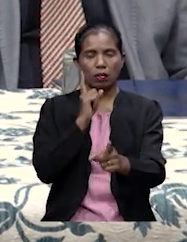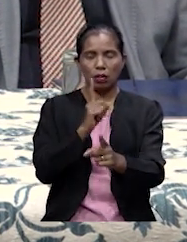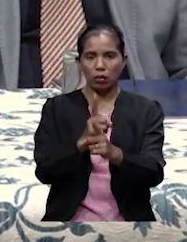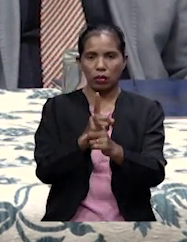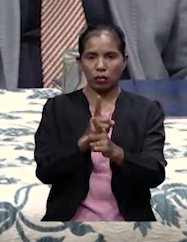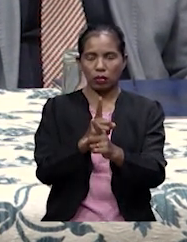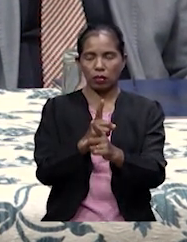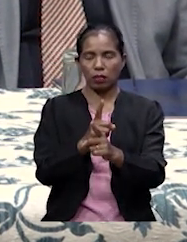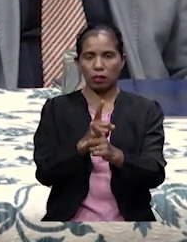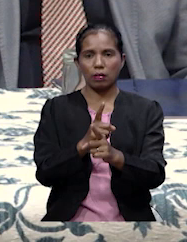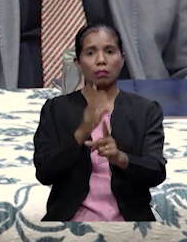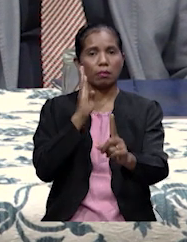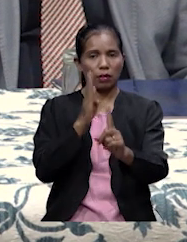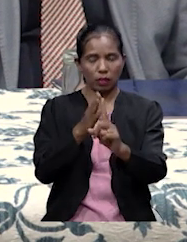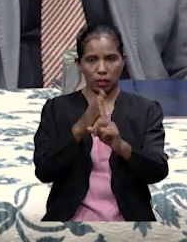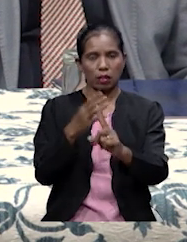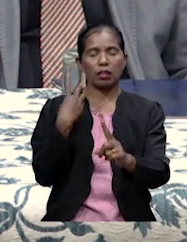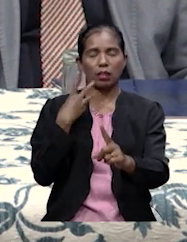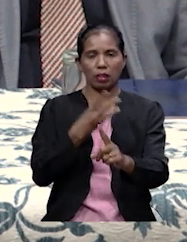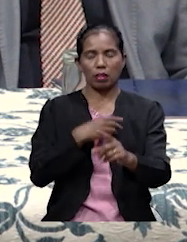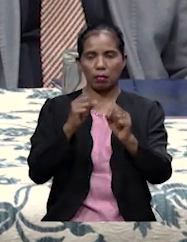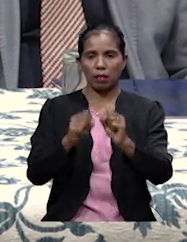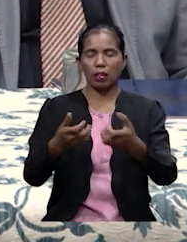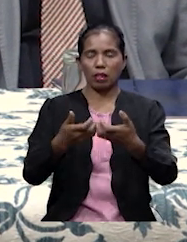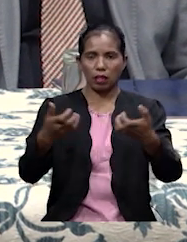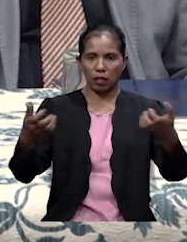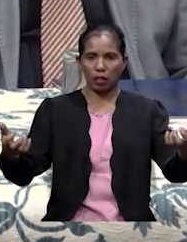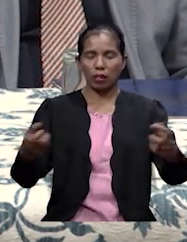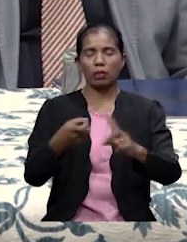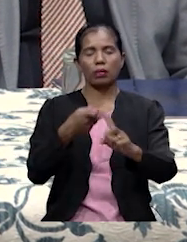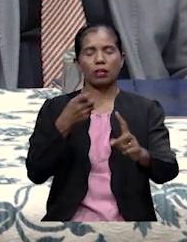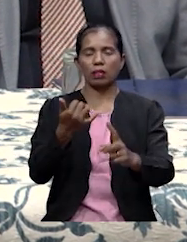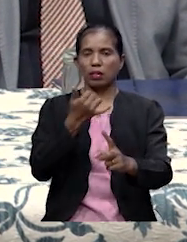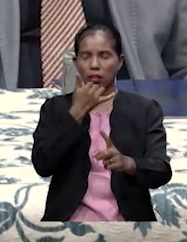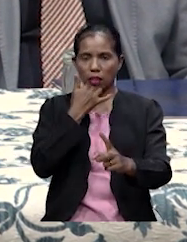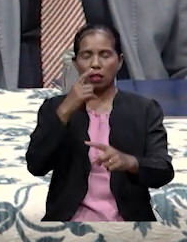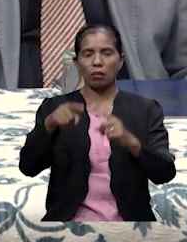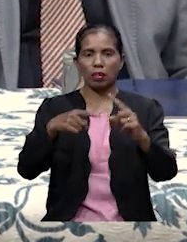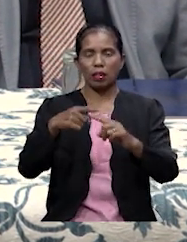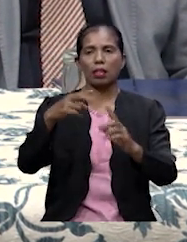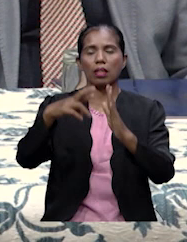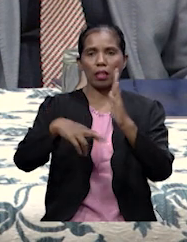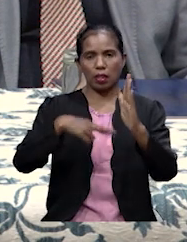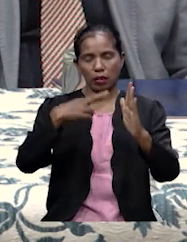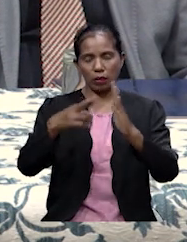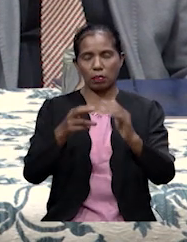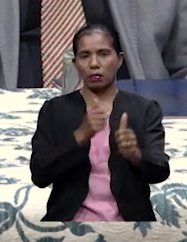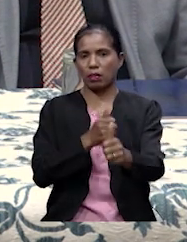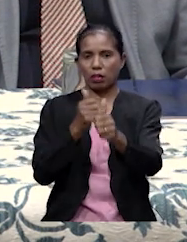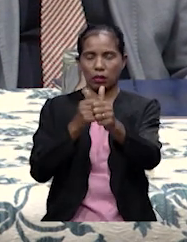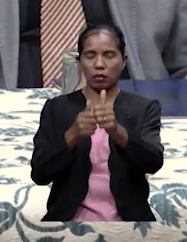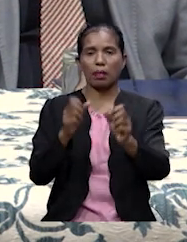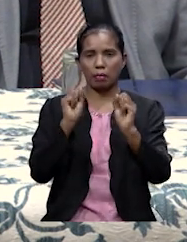sistemático, para tu não nem tabela, aceste e o efeito sira vai ir irregularidade. E bela lori